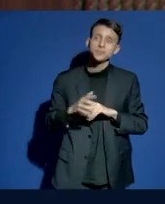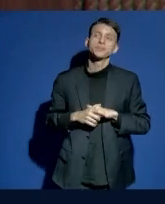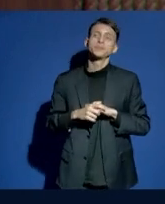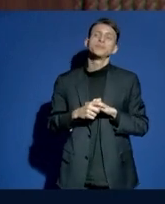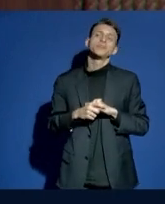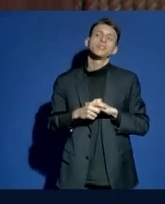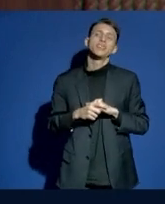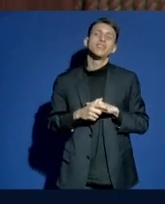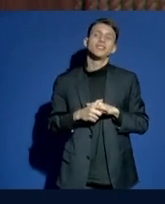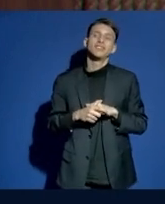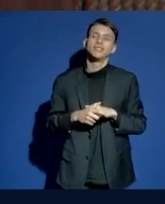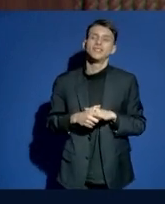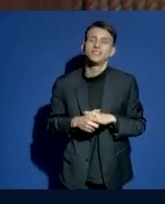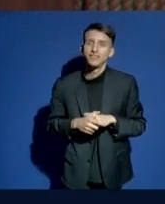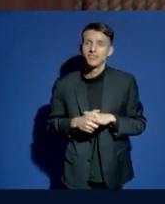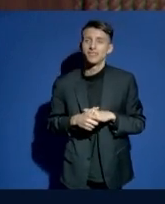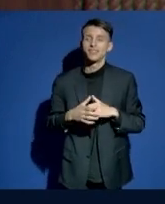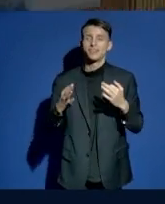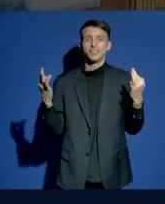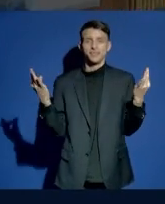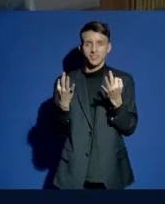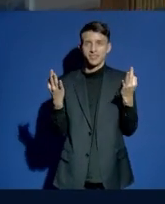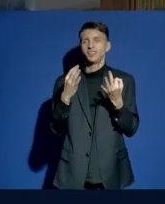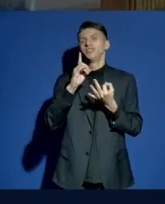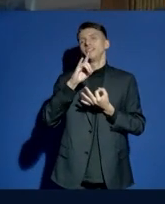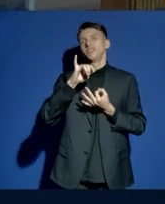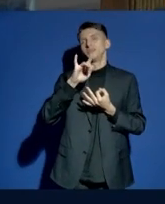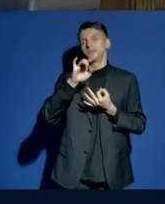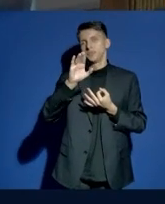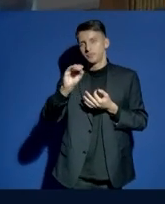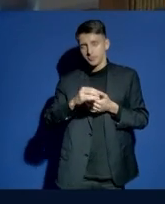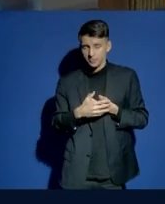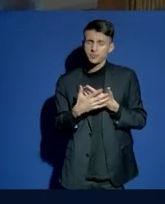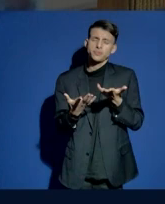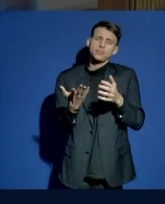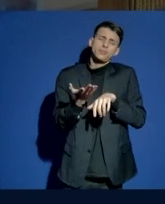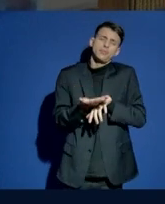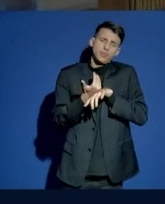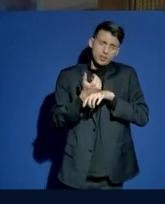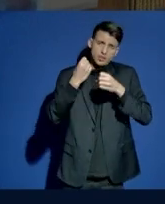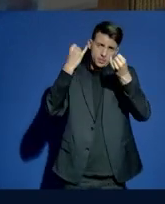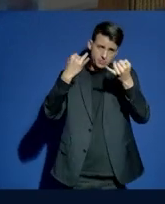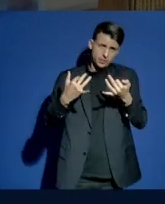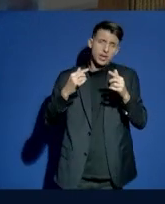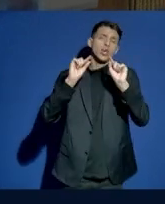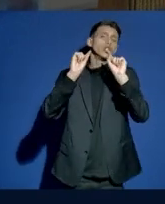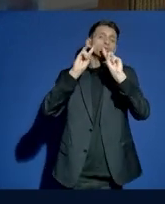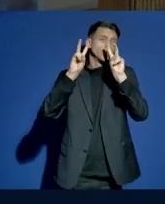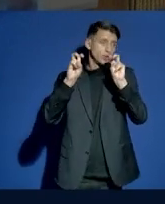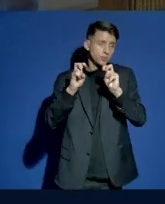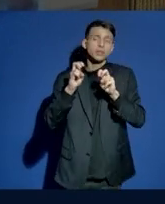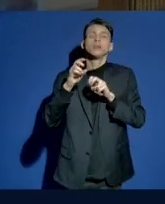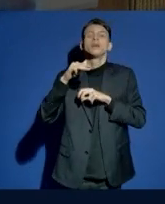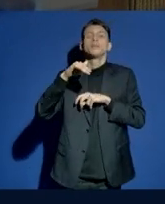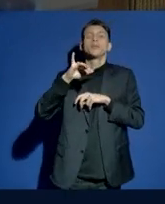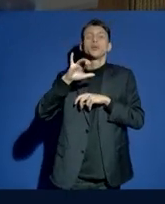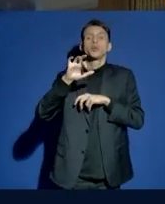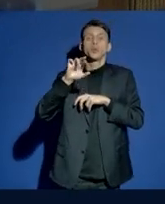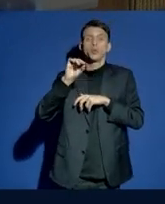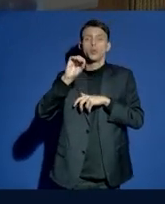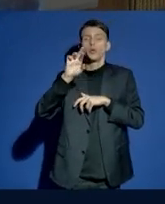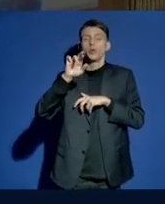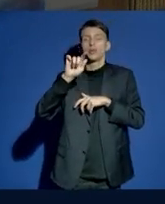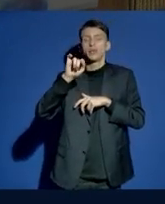favor, Jorge. Perfeito, Diego. Eu acho que antes da gente contextualizar o que são os micro-organismos, eu acho que valeria a